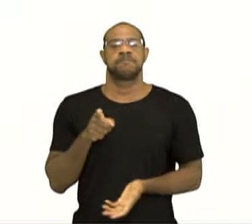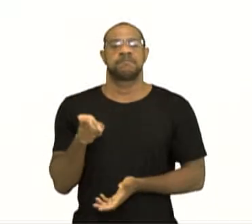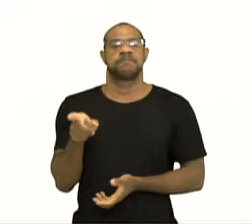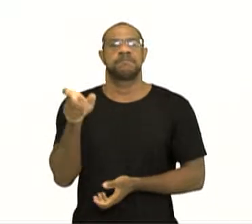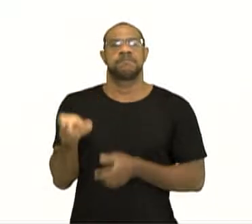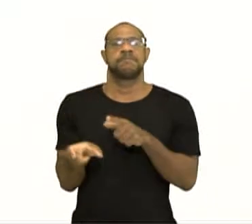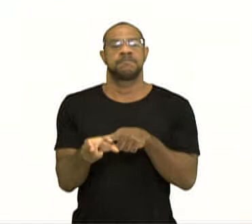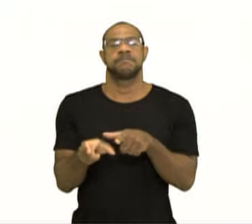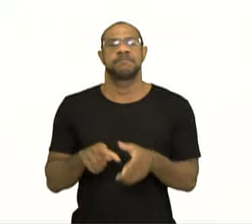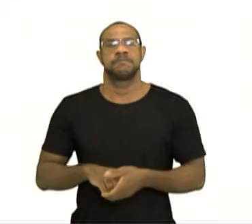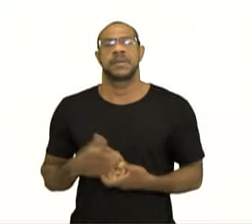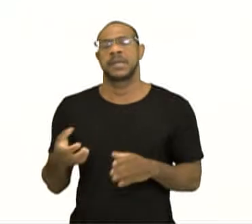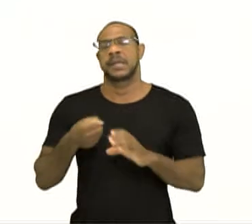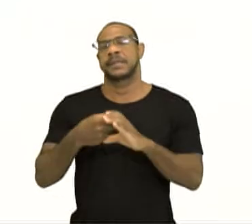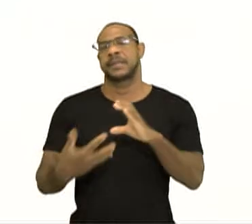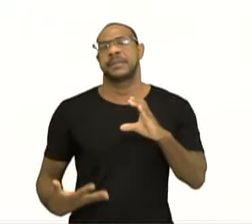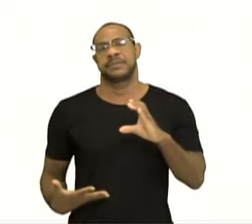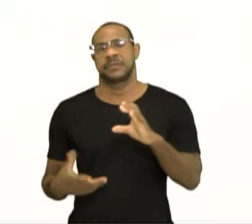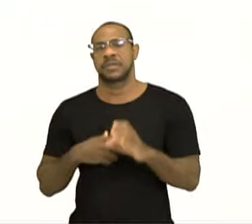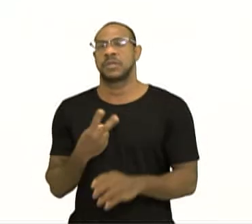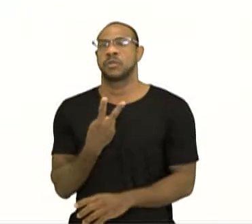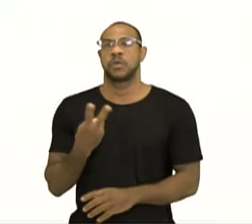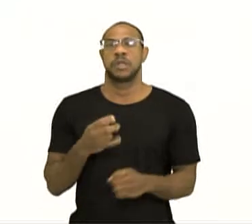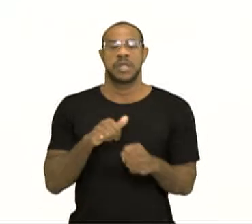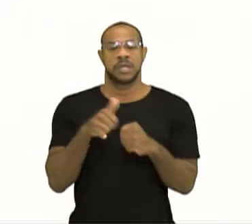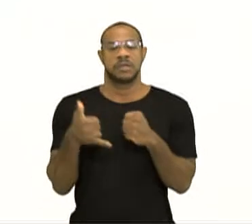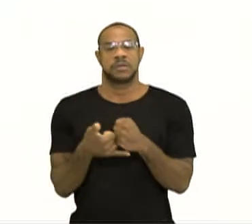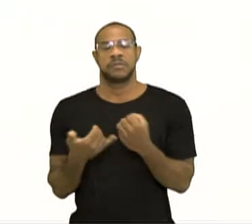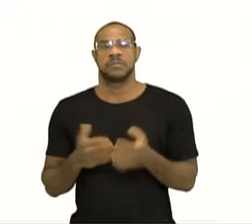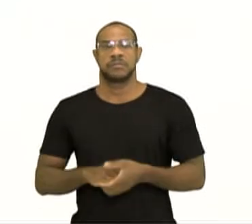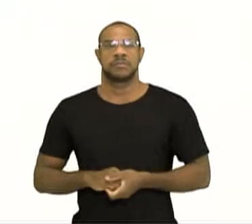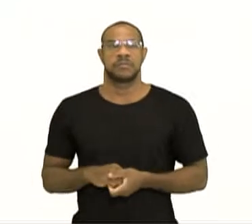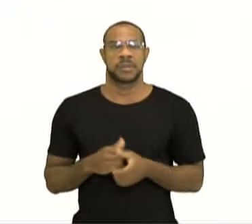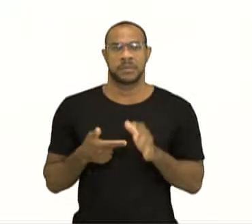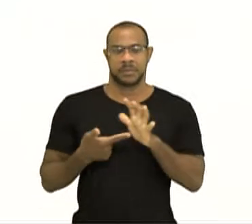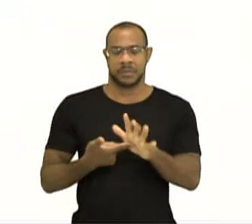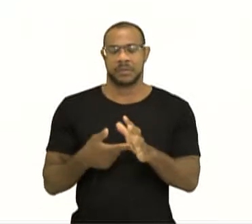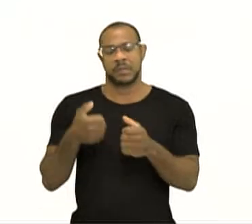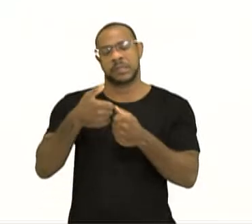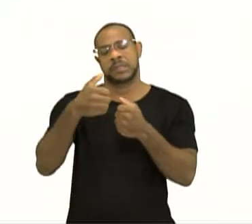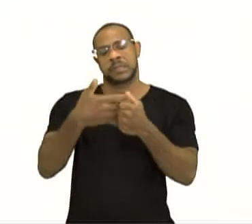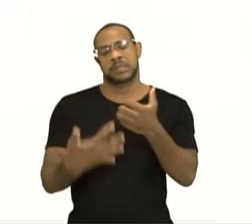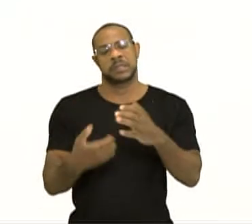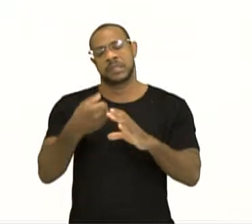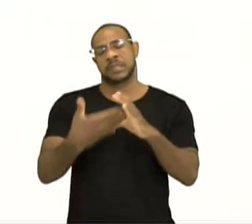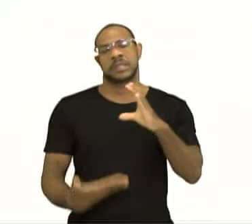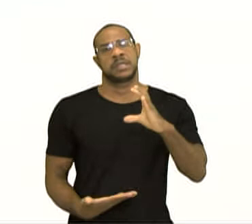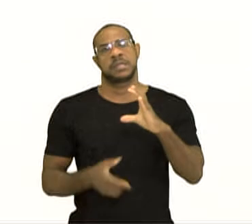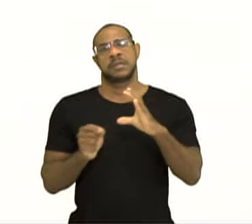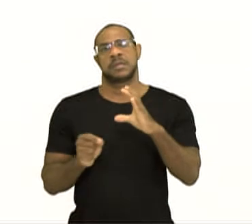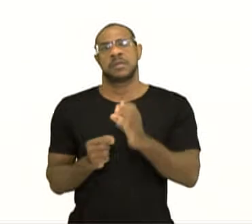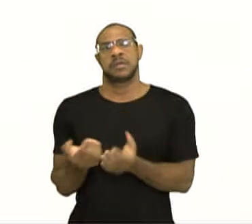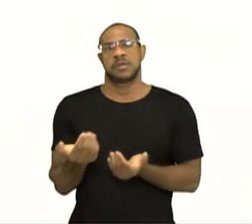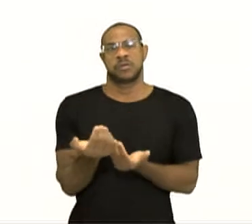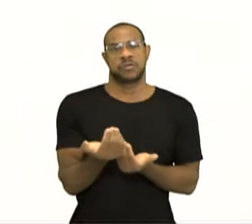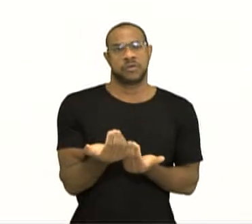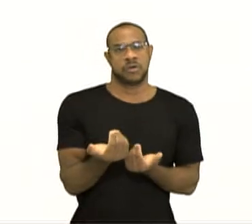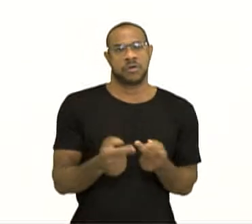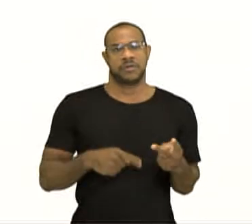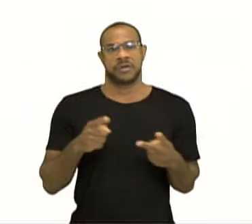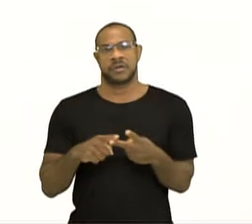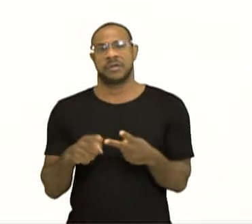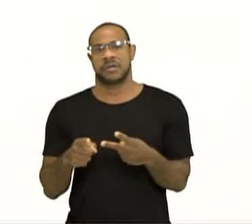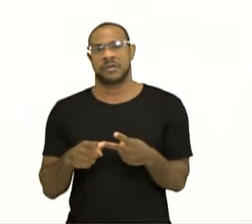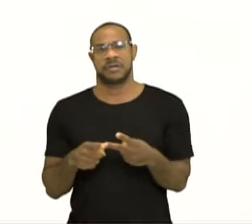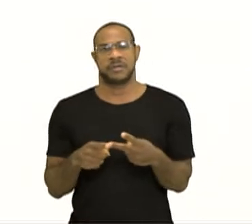fearless. São características, são dois adjetivos, né? Para classificá-la, para dar características a ela. Young, jovem, and